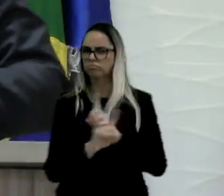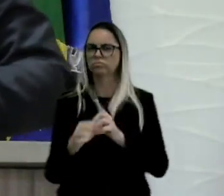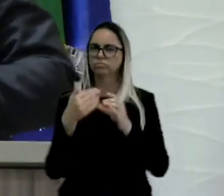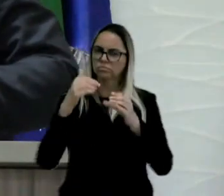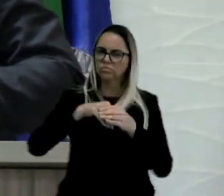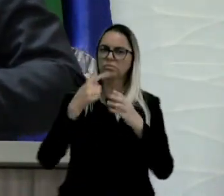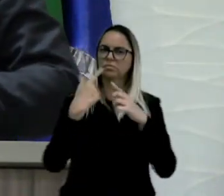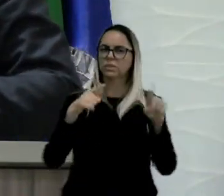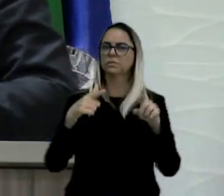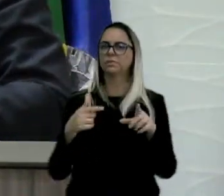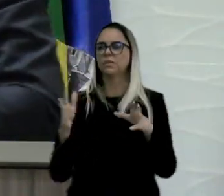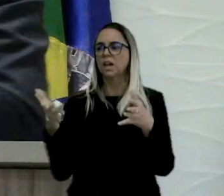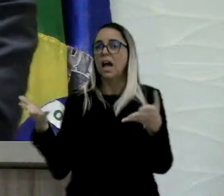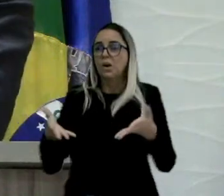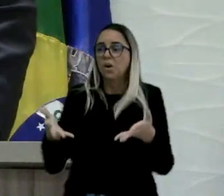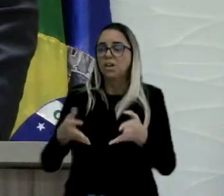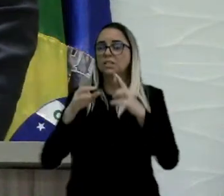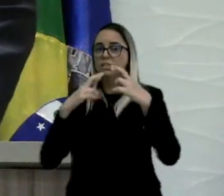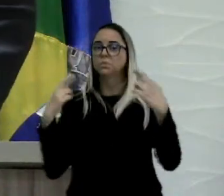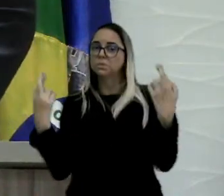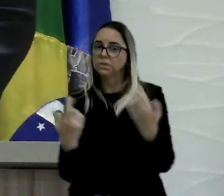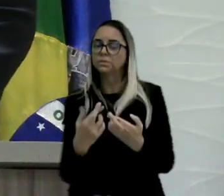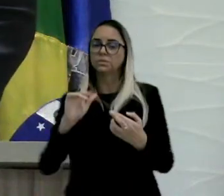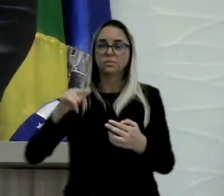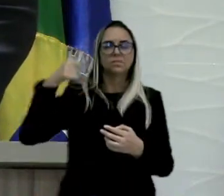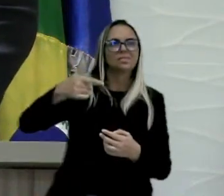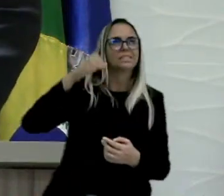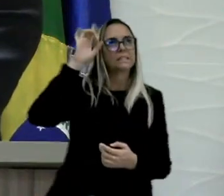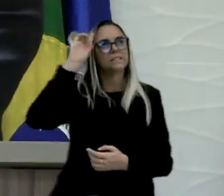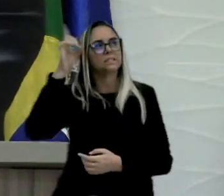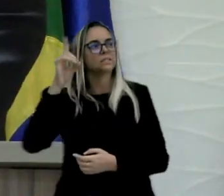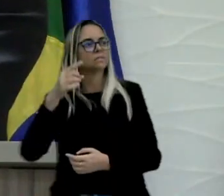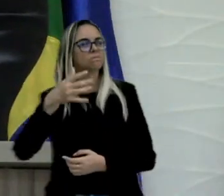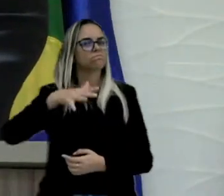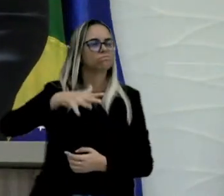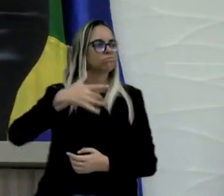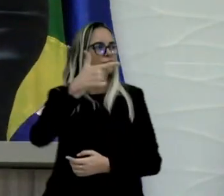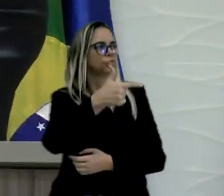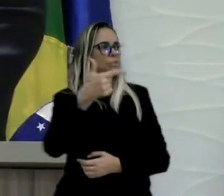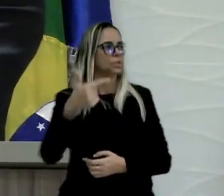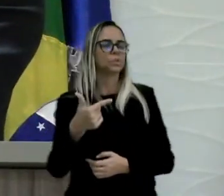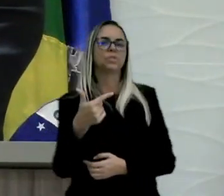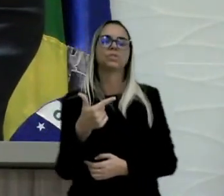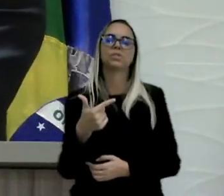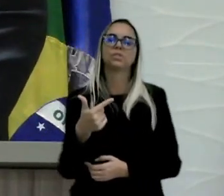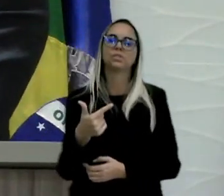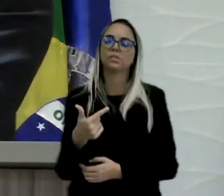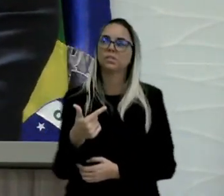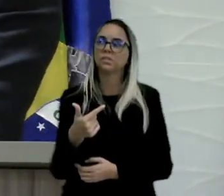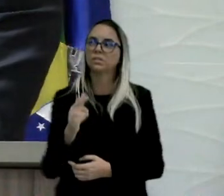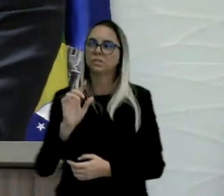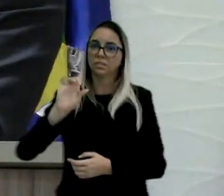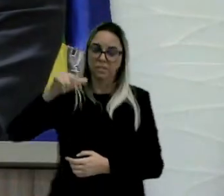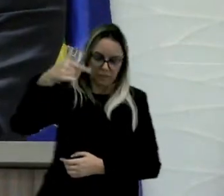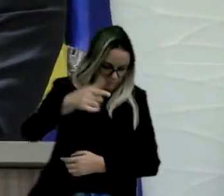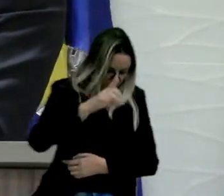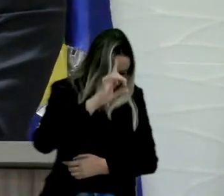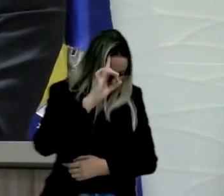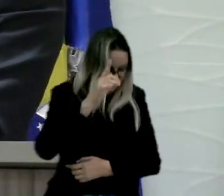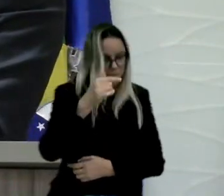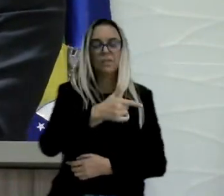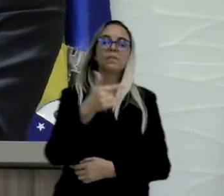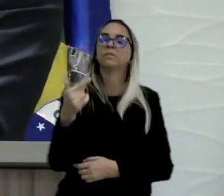vamos ter agora uma reunião no próximo dia 22 Não foi isso que eu disse não foi próximo dia ISS é o repúdio